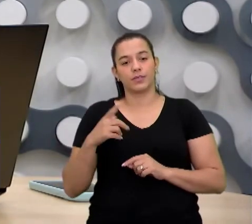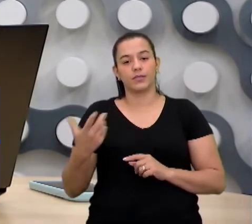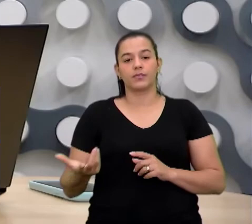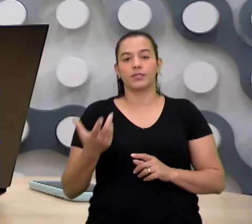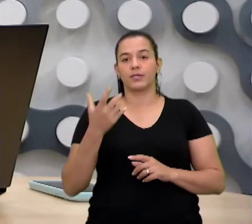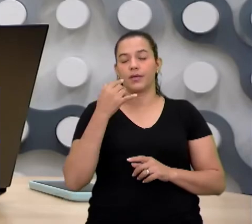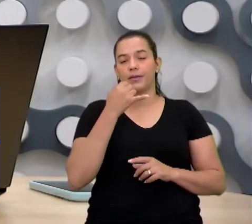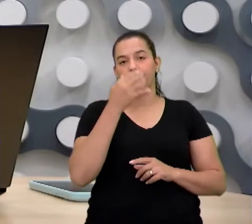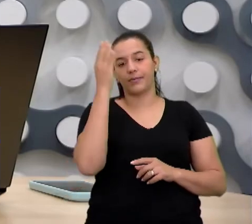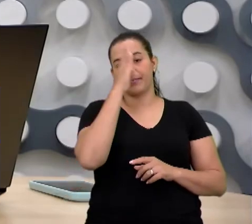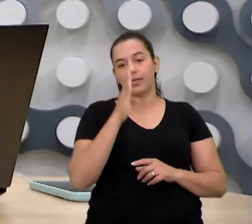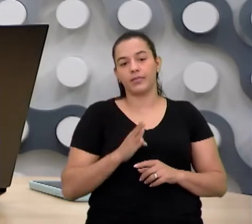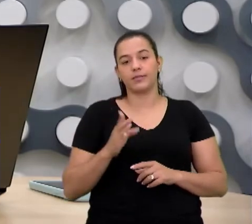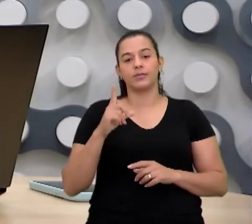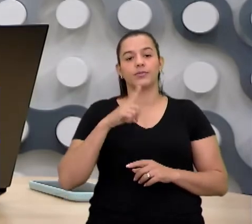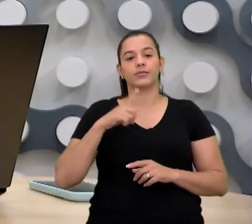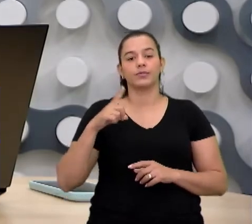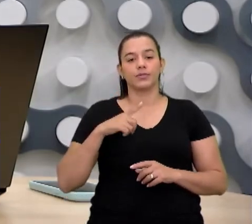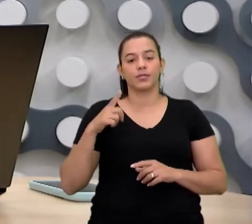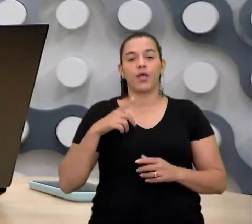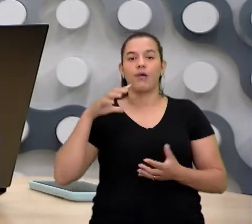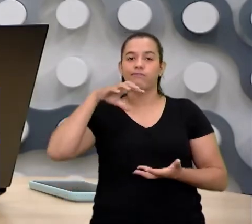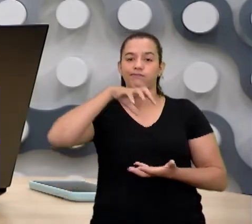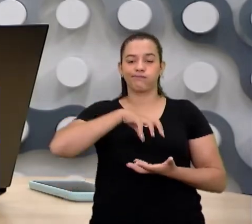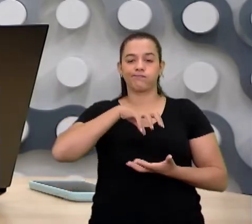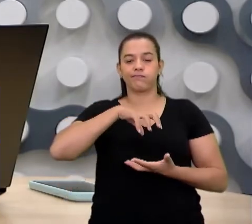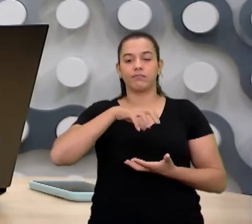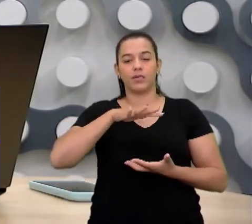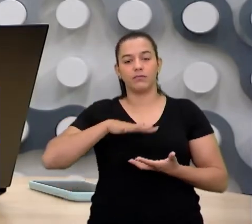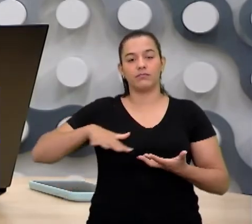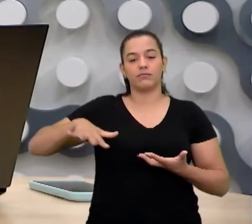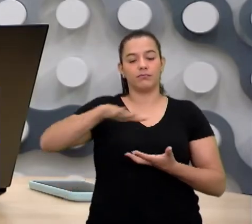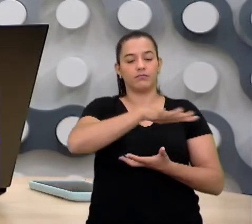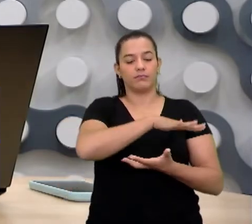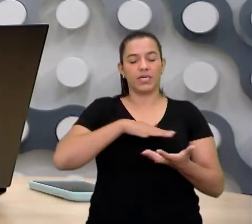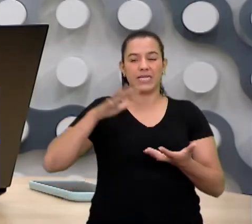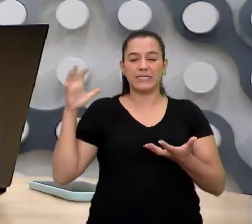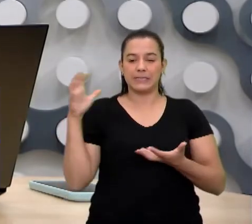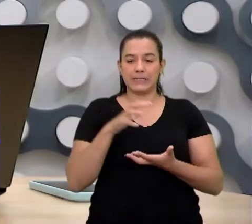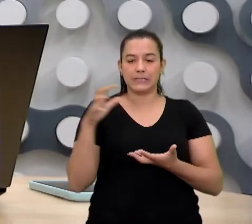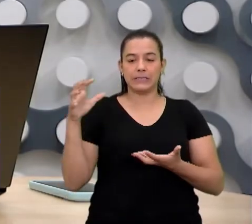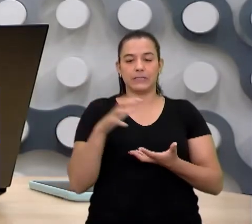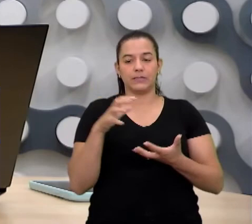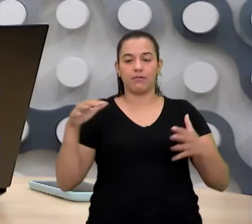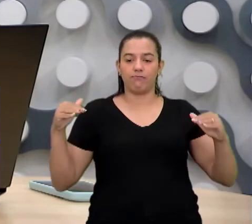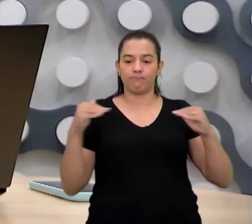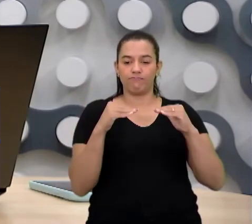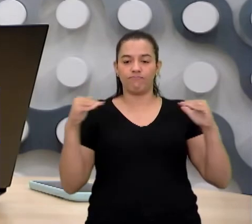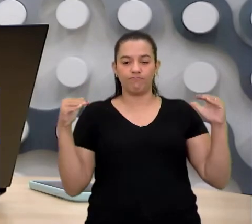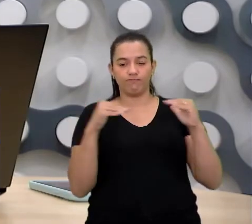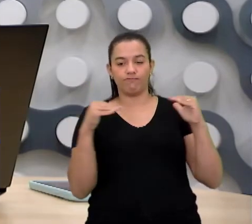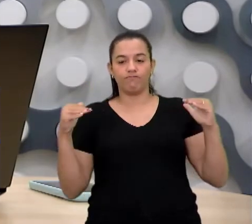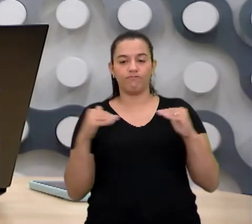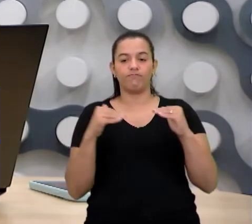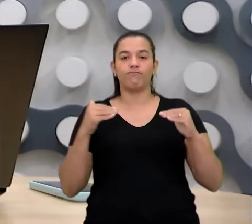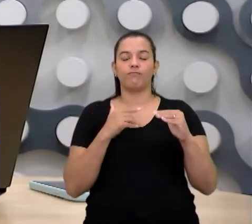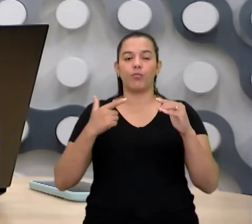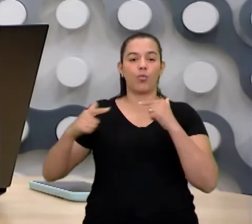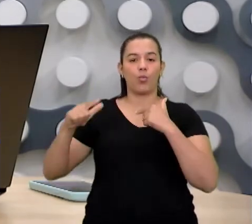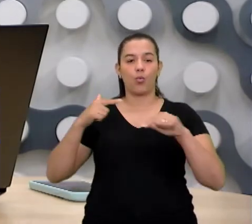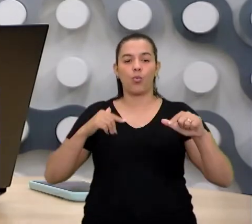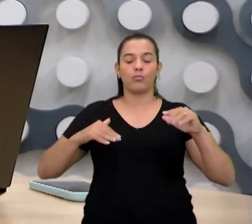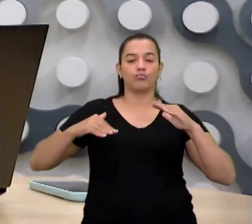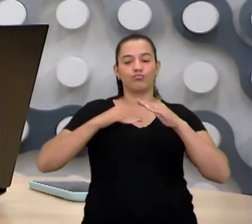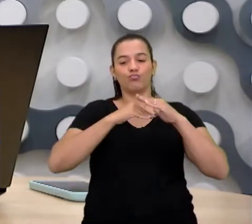por exemplo, está lá no centro da placa sul-americana, mas tem uma pressão de outras placas, né, compactando essa